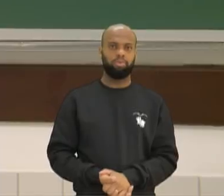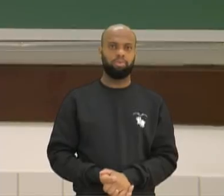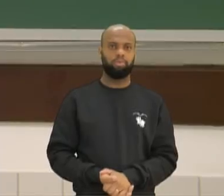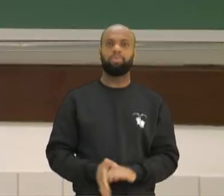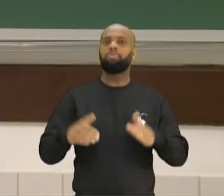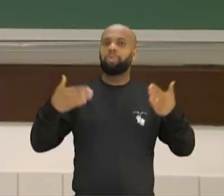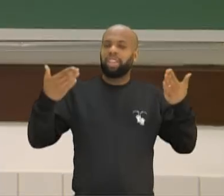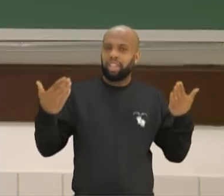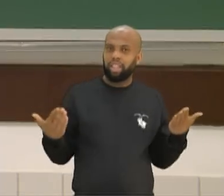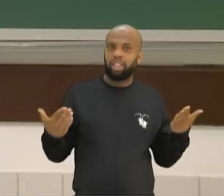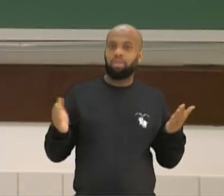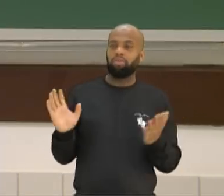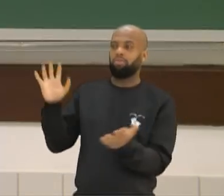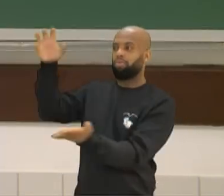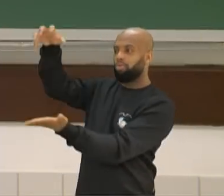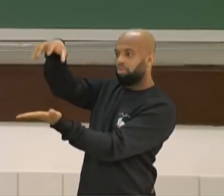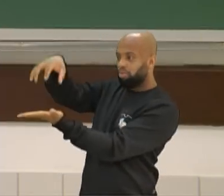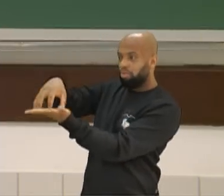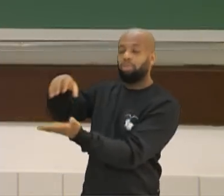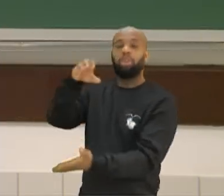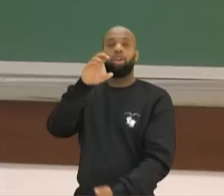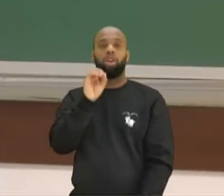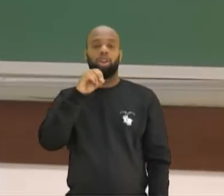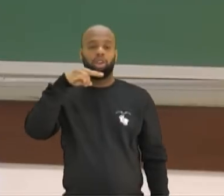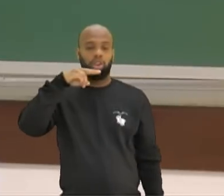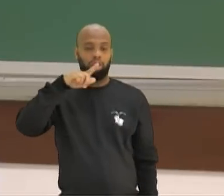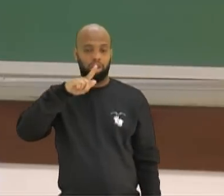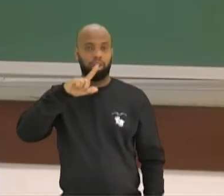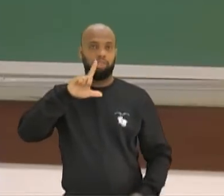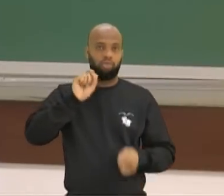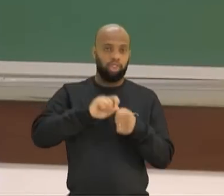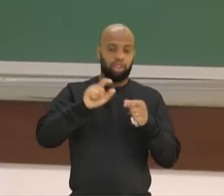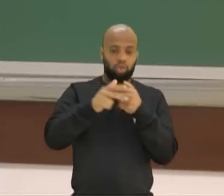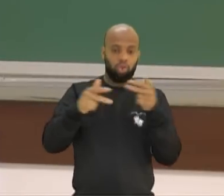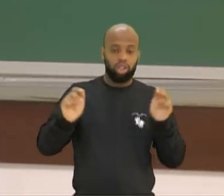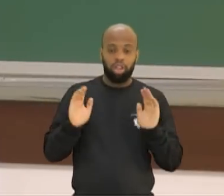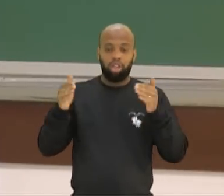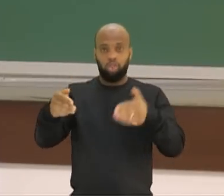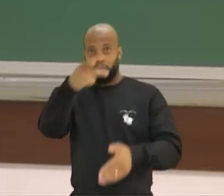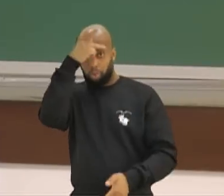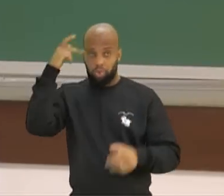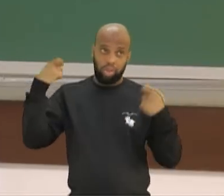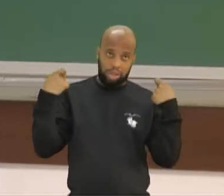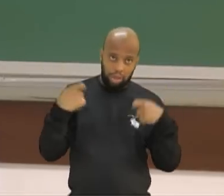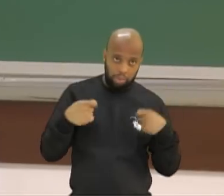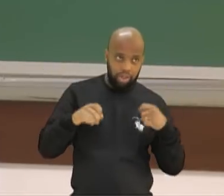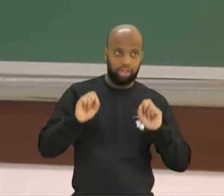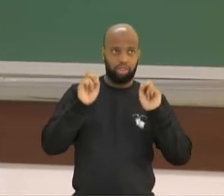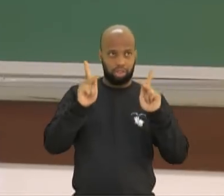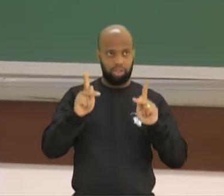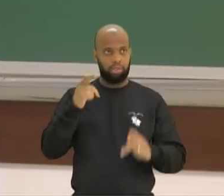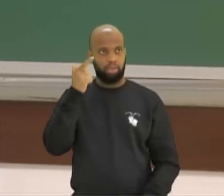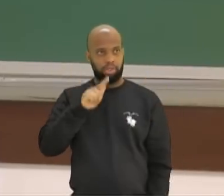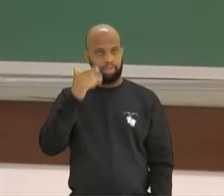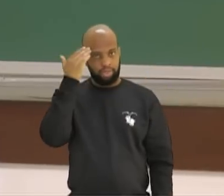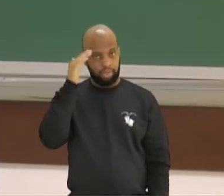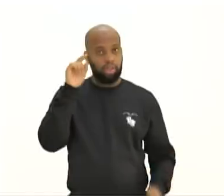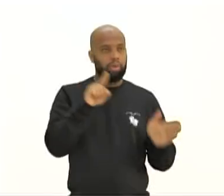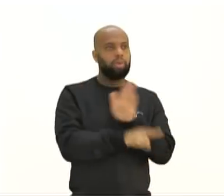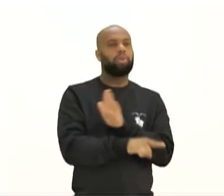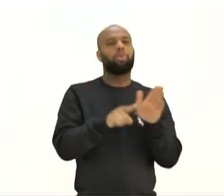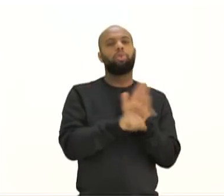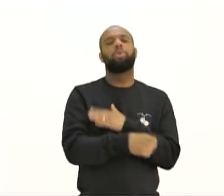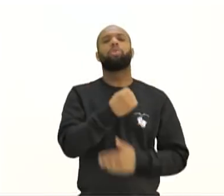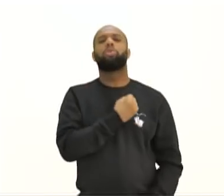E aí, então, as organizações, elas são ações realizadas em prol de pessoas necessitadas, beleza? Tranquilo? E a número